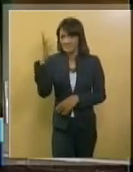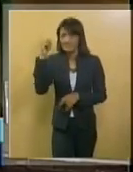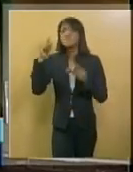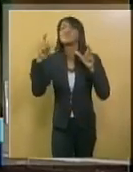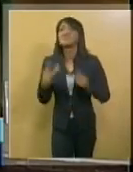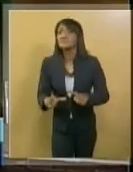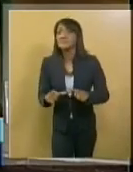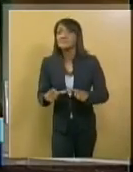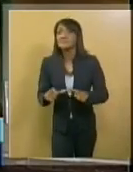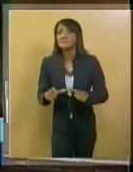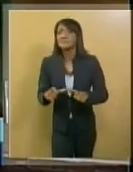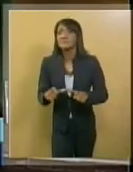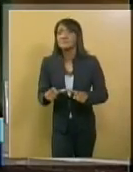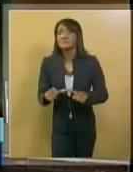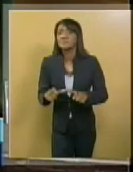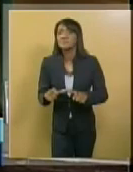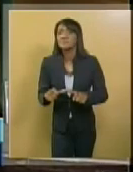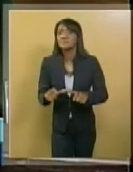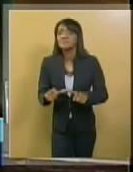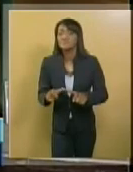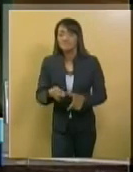parar os 19 corpos?